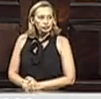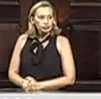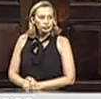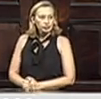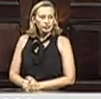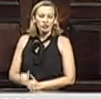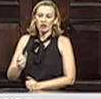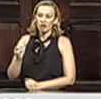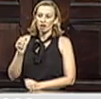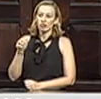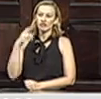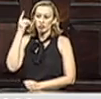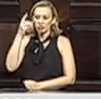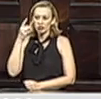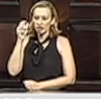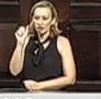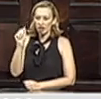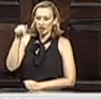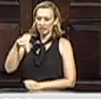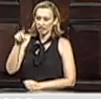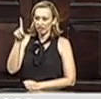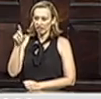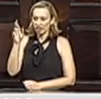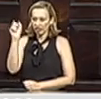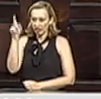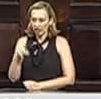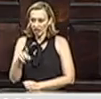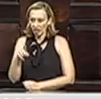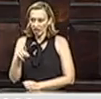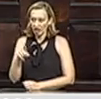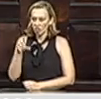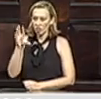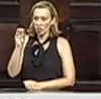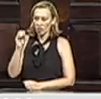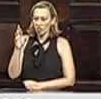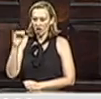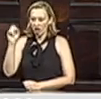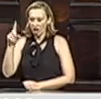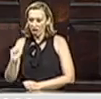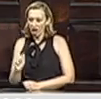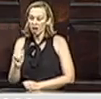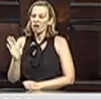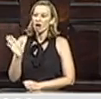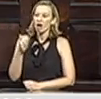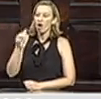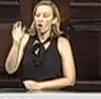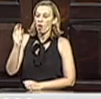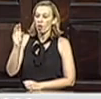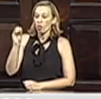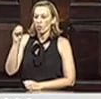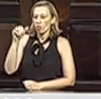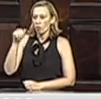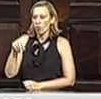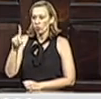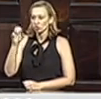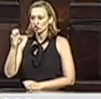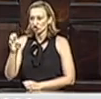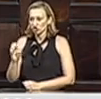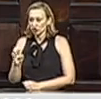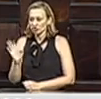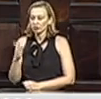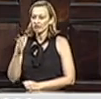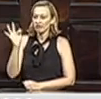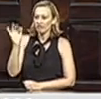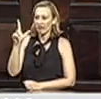Deputado André Correia, Aramis Brito, Átila Nunes, Benedito Alves, Carlos Macedo, Conte Bittencourt, Coronel Jairo, Dica, Fábio Silva,